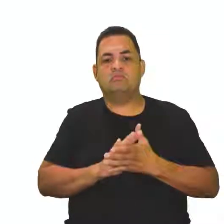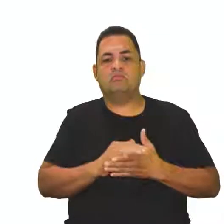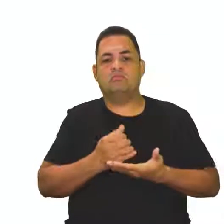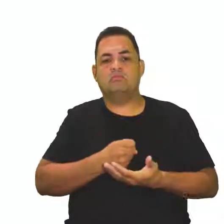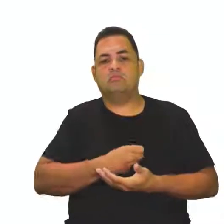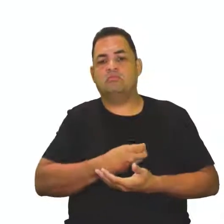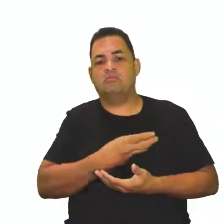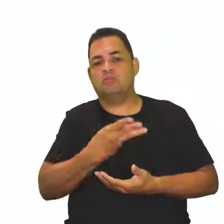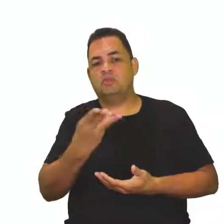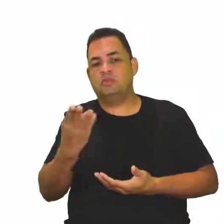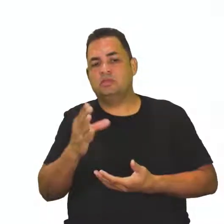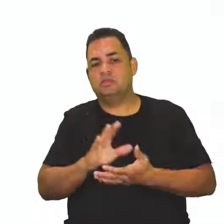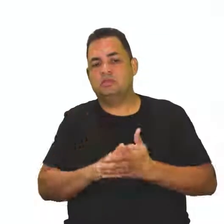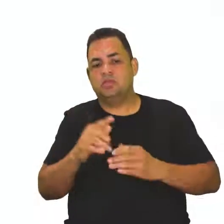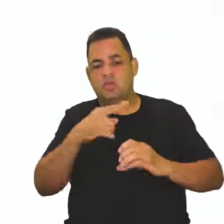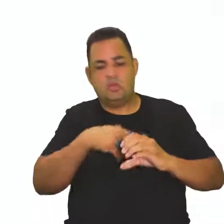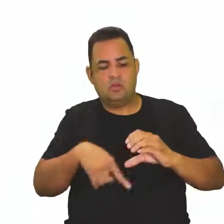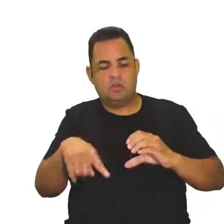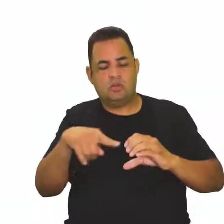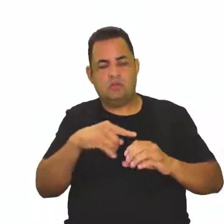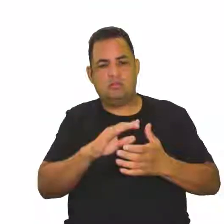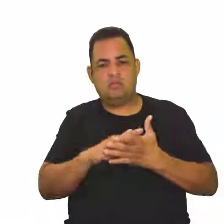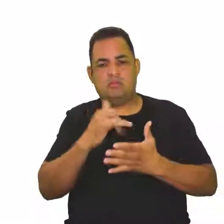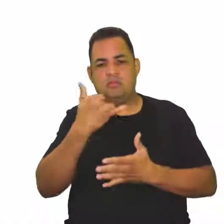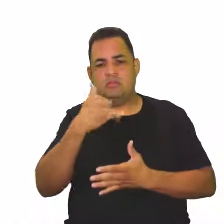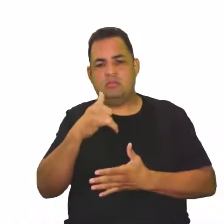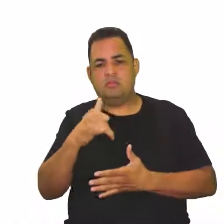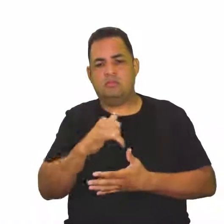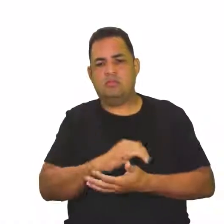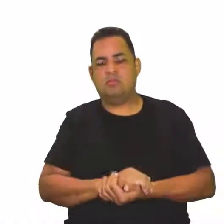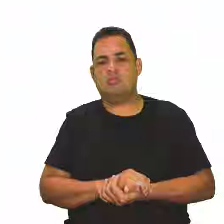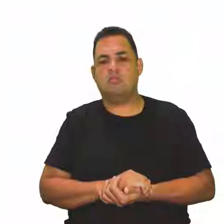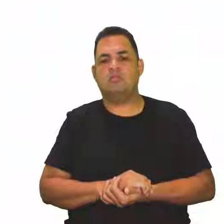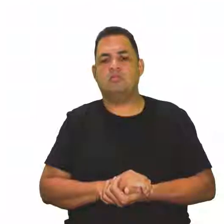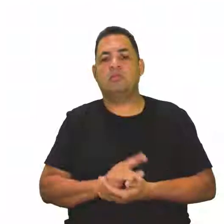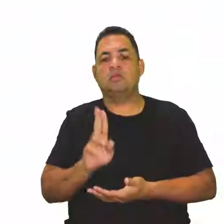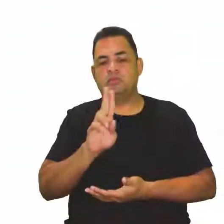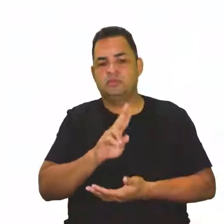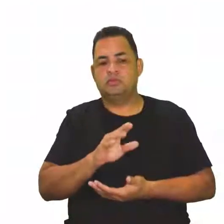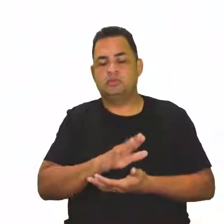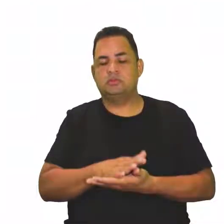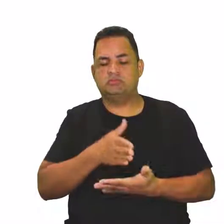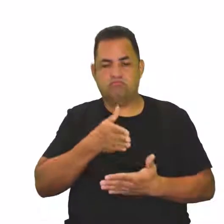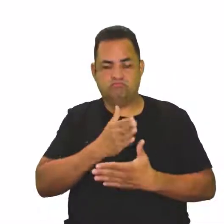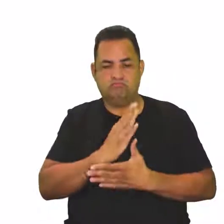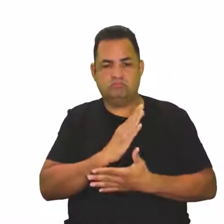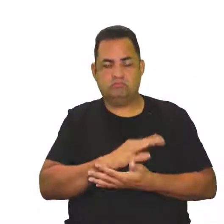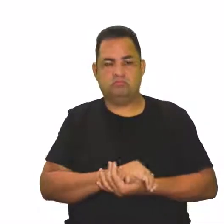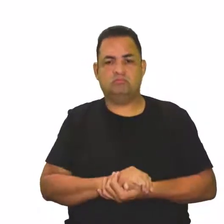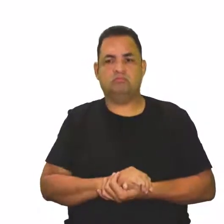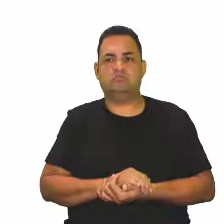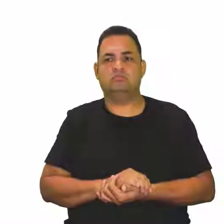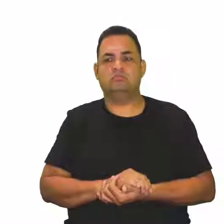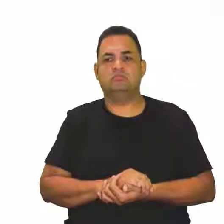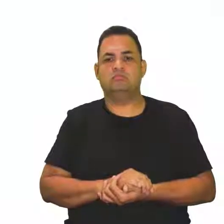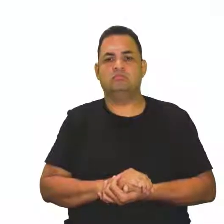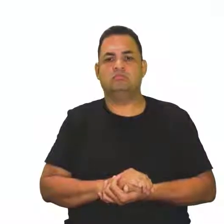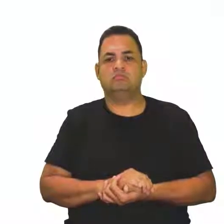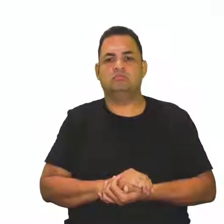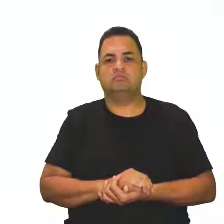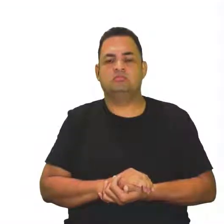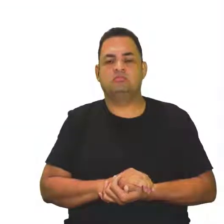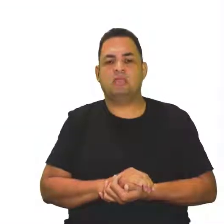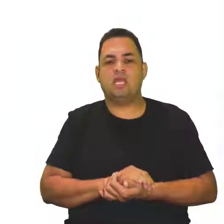da intensidade do campo elétrico, que é aplicado sobre ele. Então, em fio de